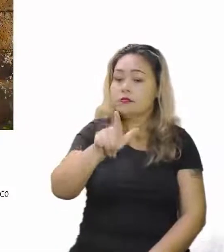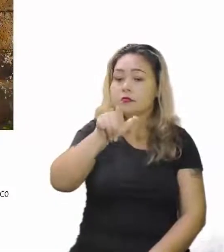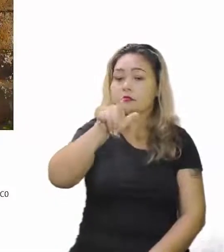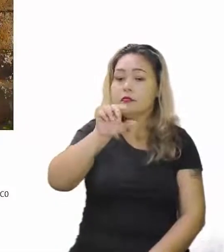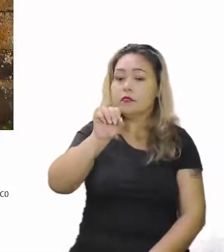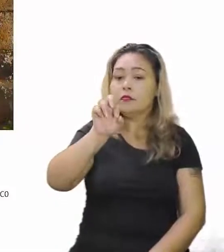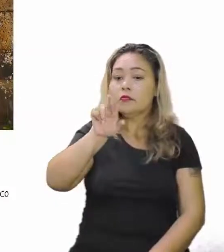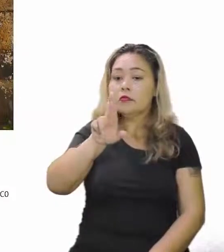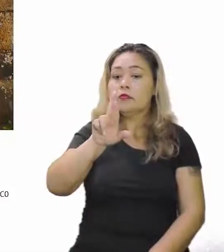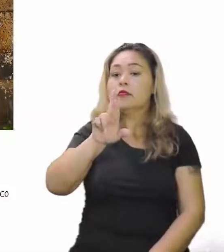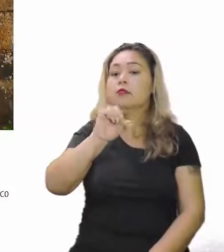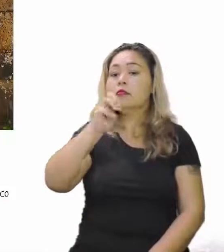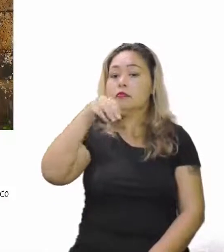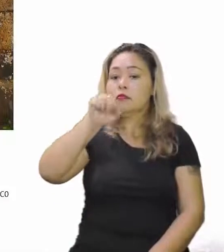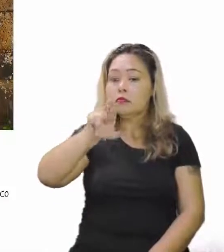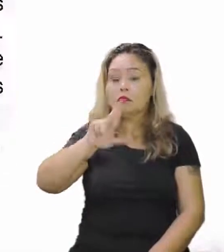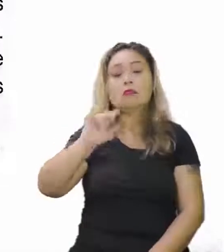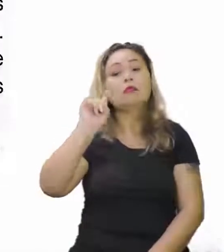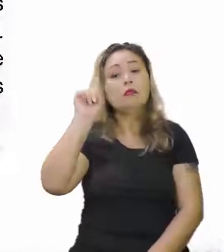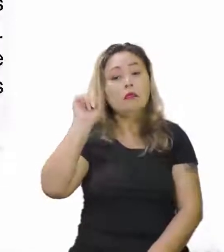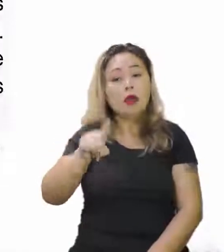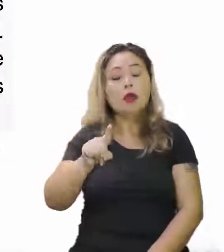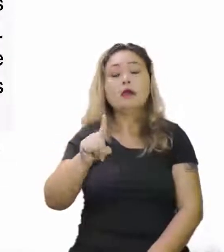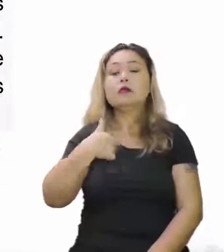também pesquisador.